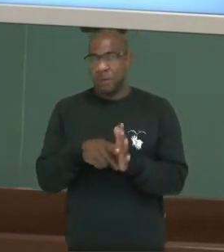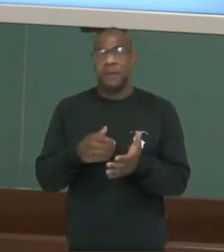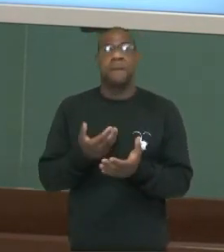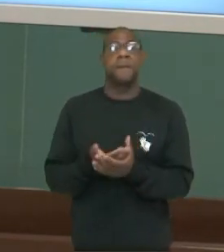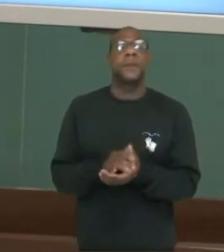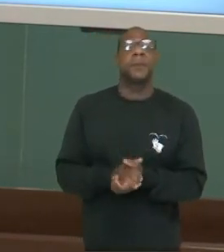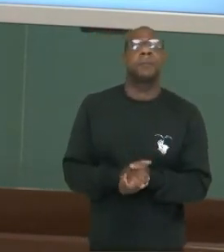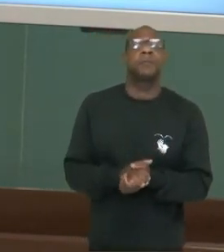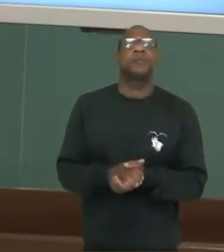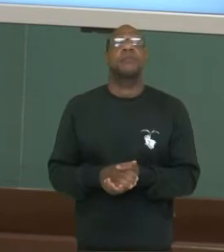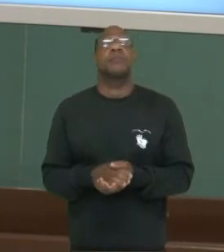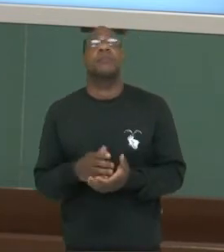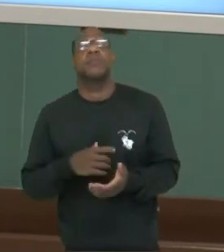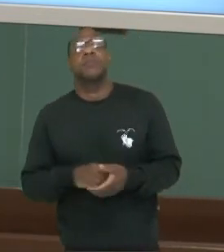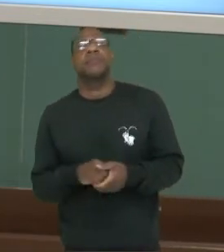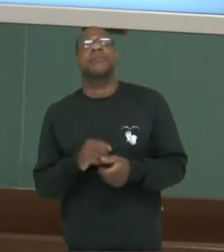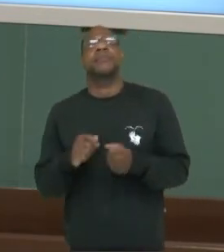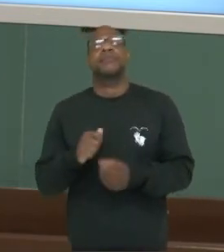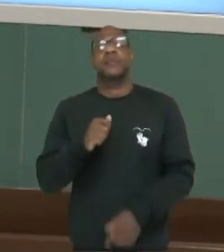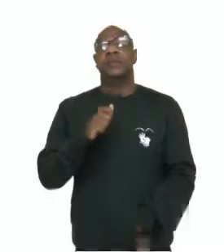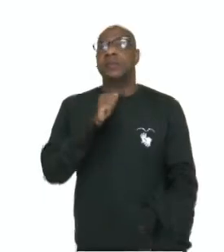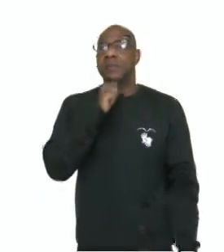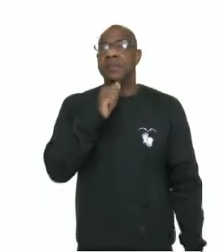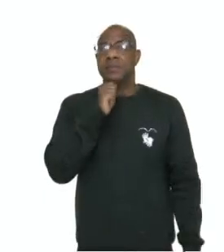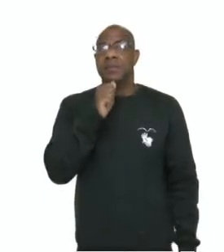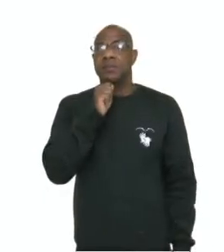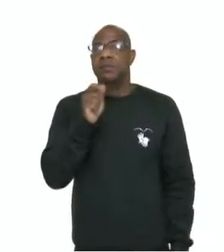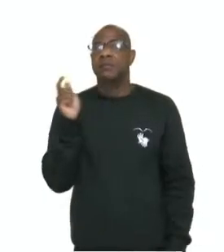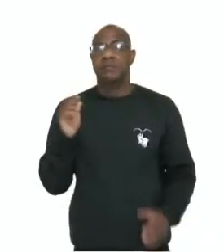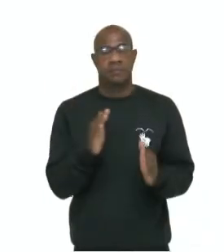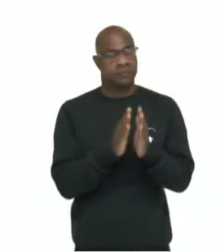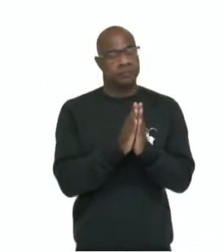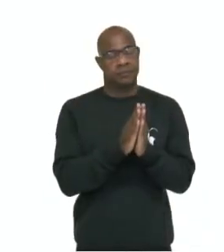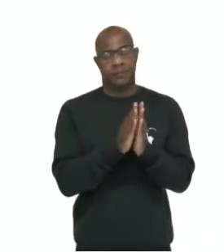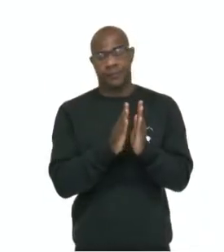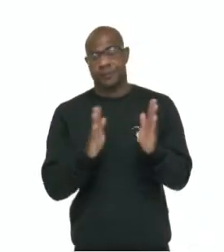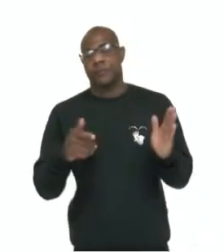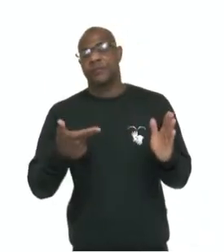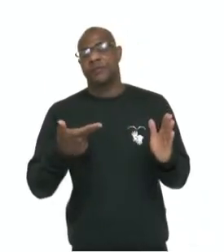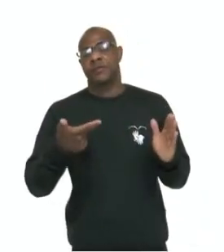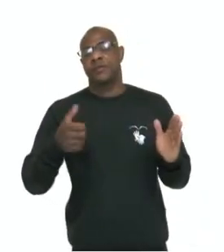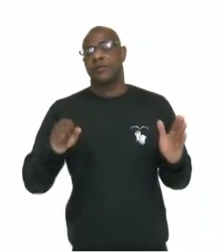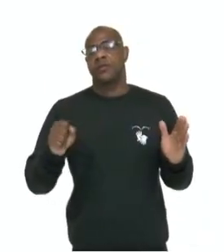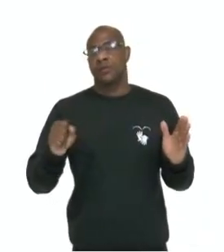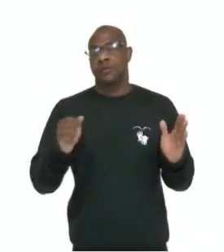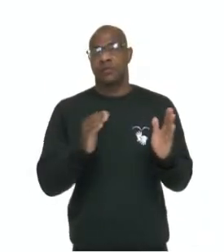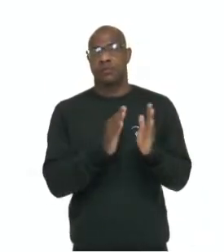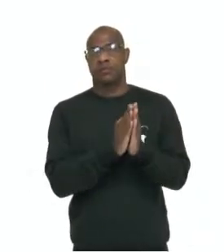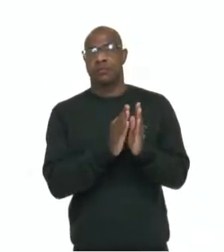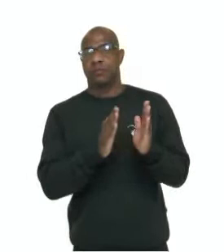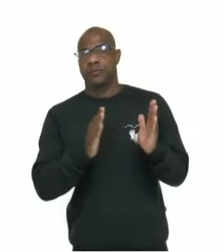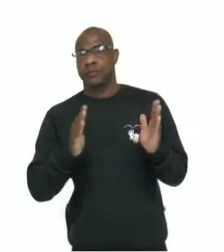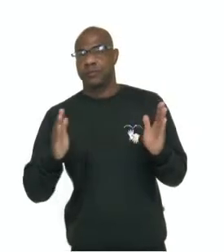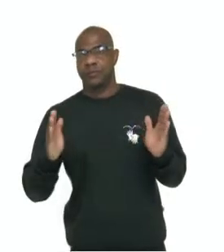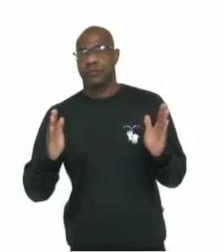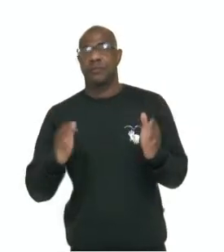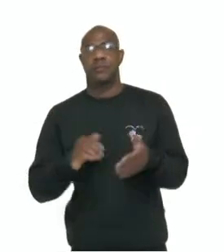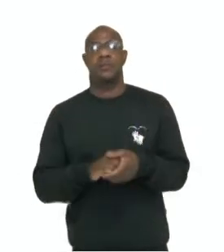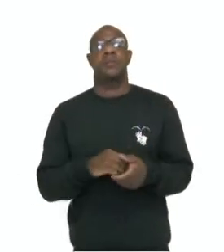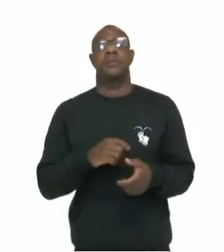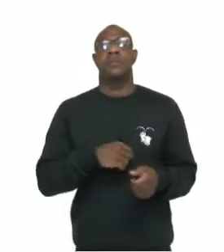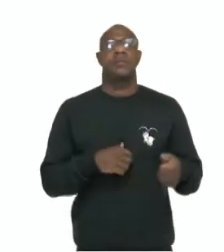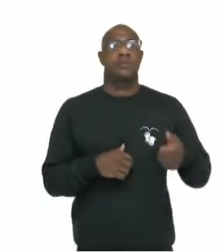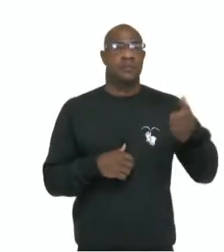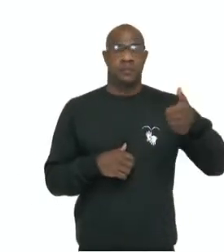o tempo mais comum da menstruação ela dura 28 dias. Esse período ele começa no